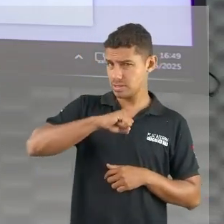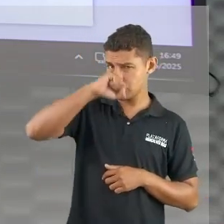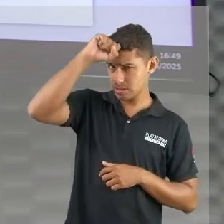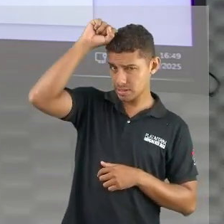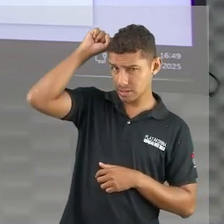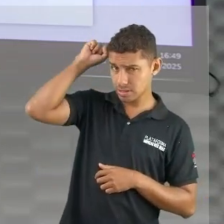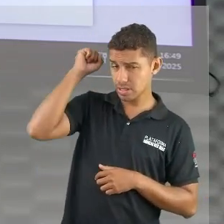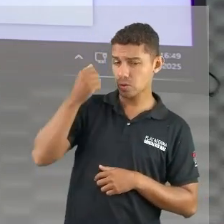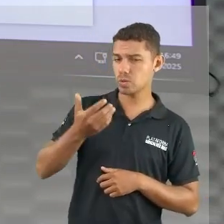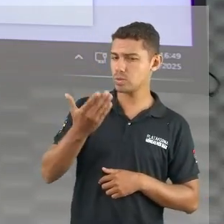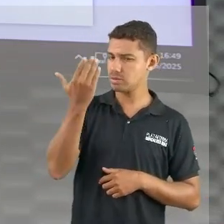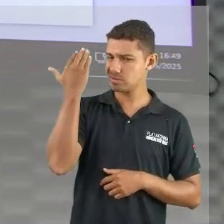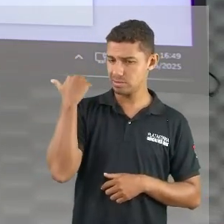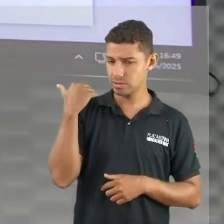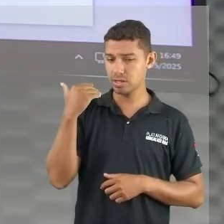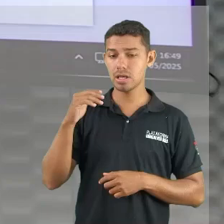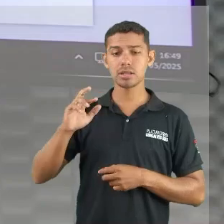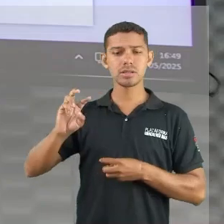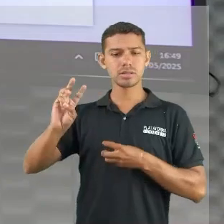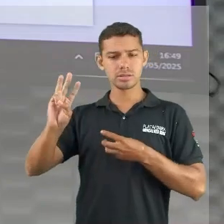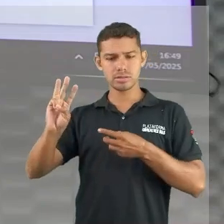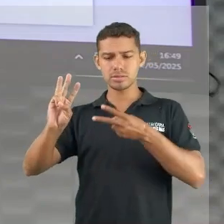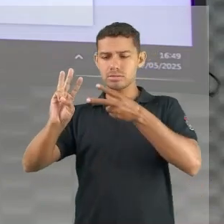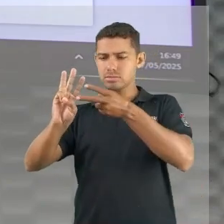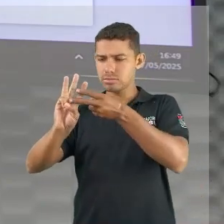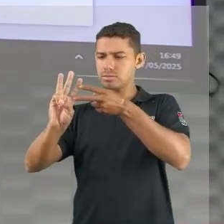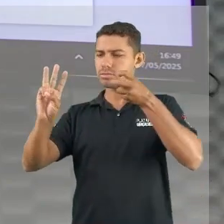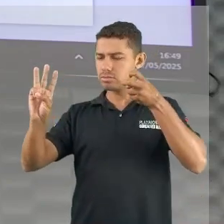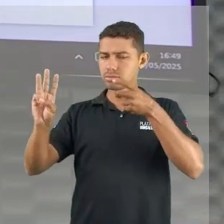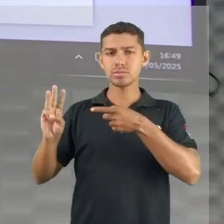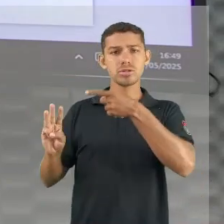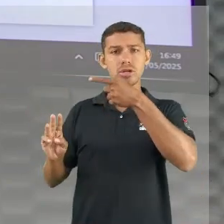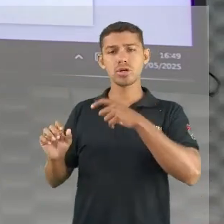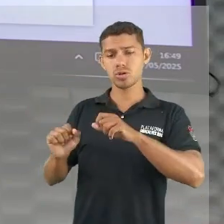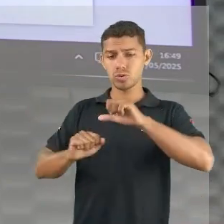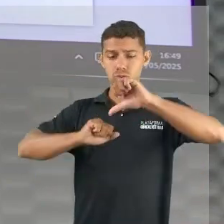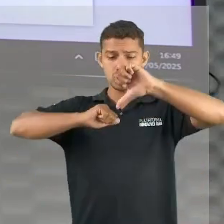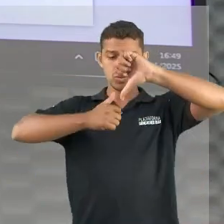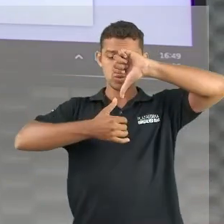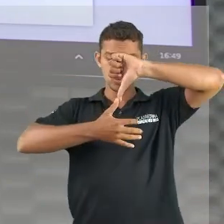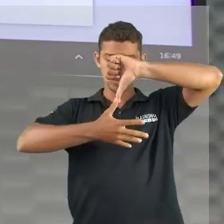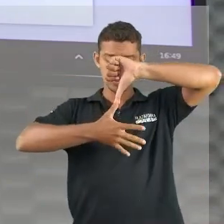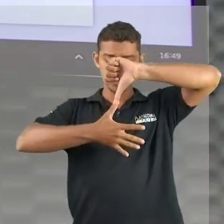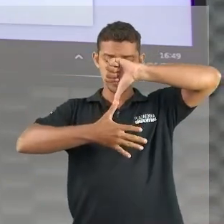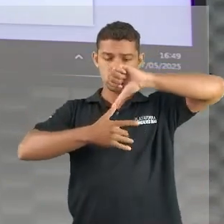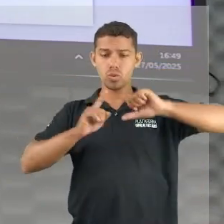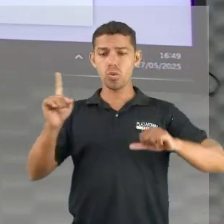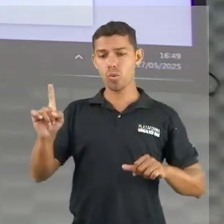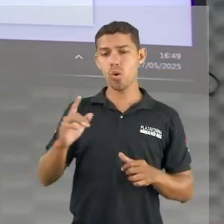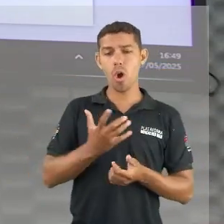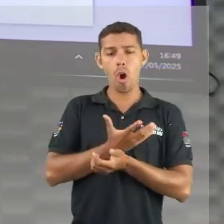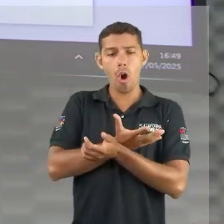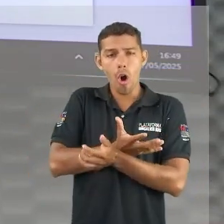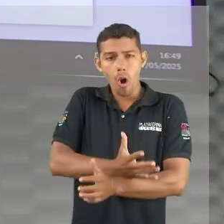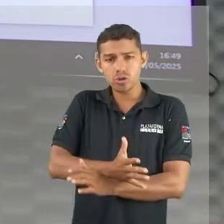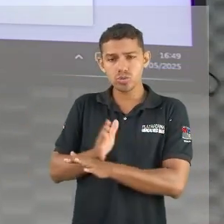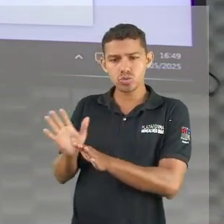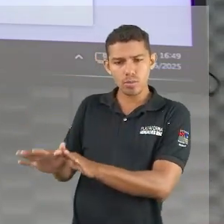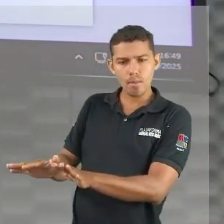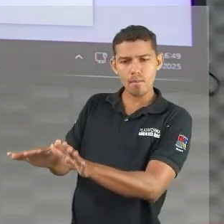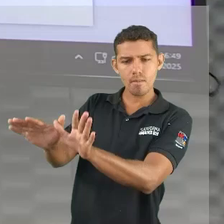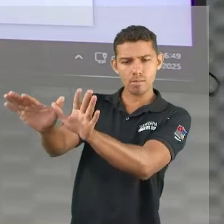atrás, né, nativos sul-americanos utilizavam ossos de pássaros e bexigas de